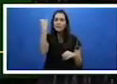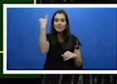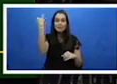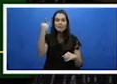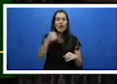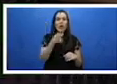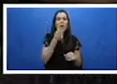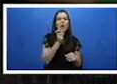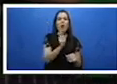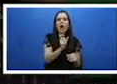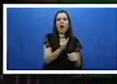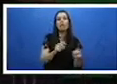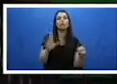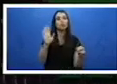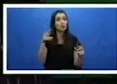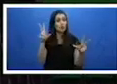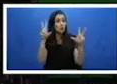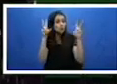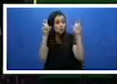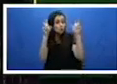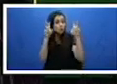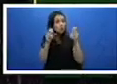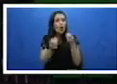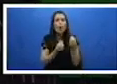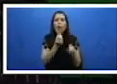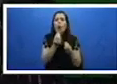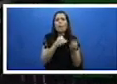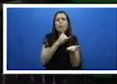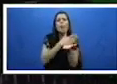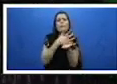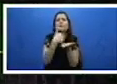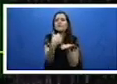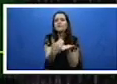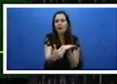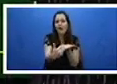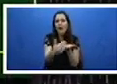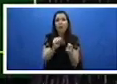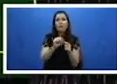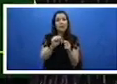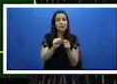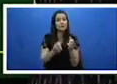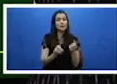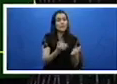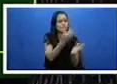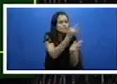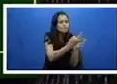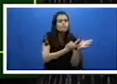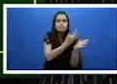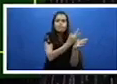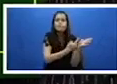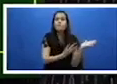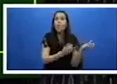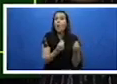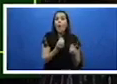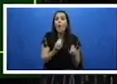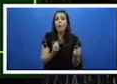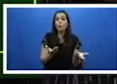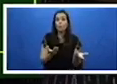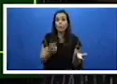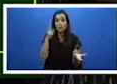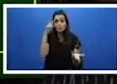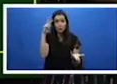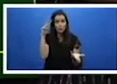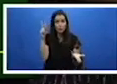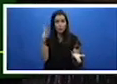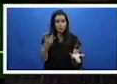organizados. Colocou o título. Como que eu vou começar a minha produção, a minha história ou o meu